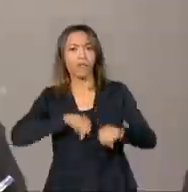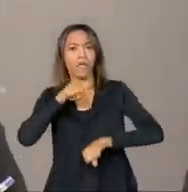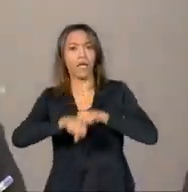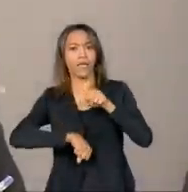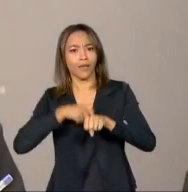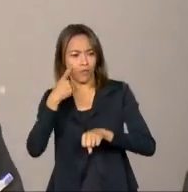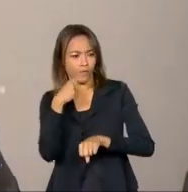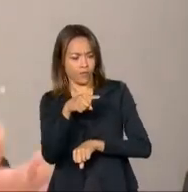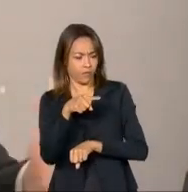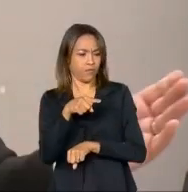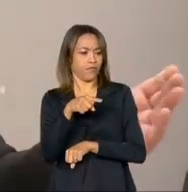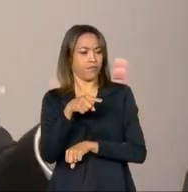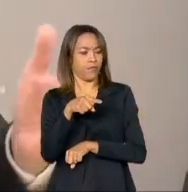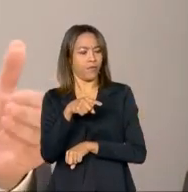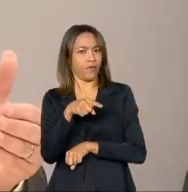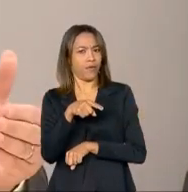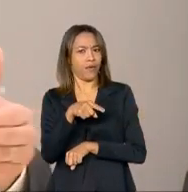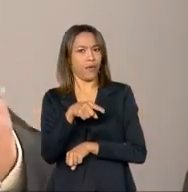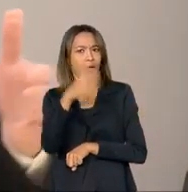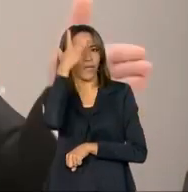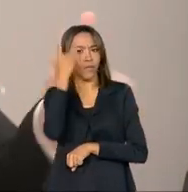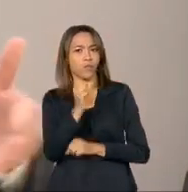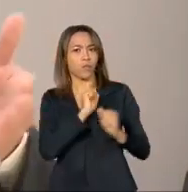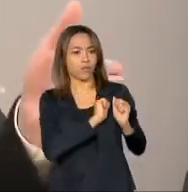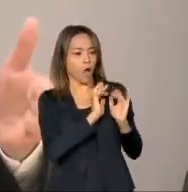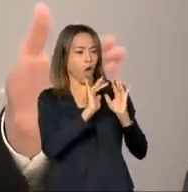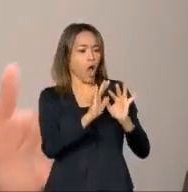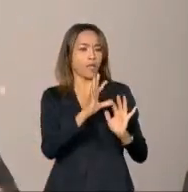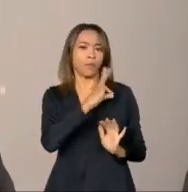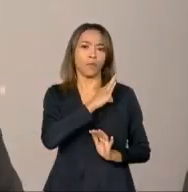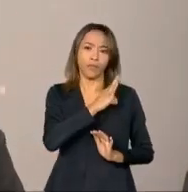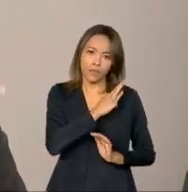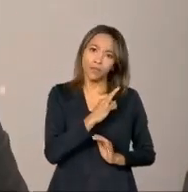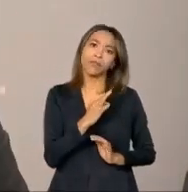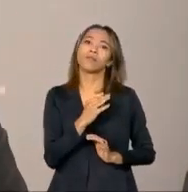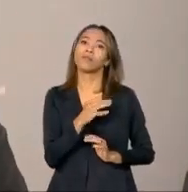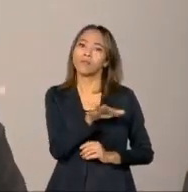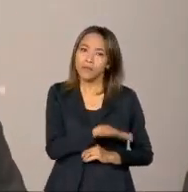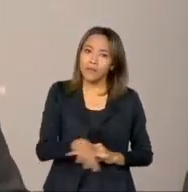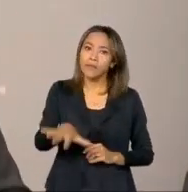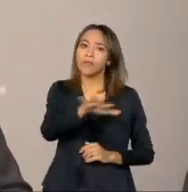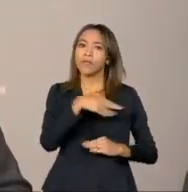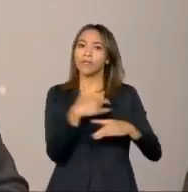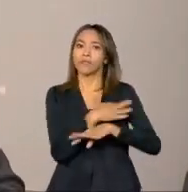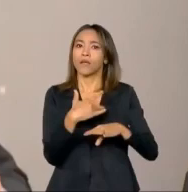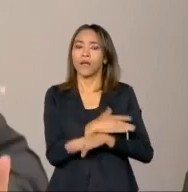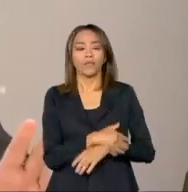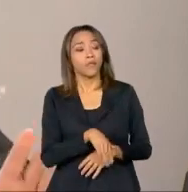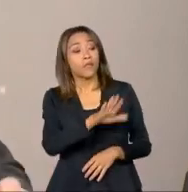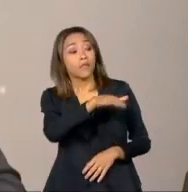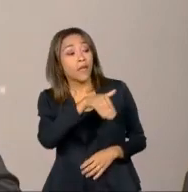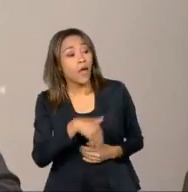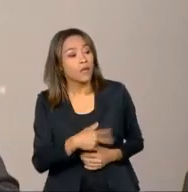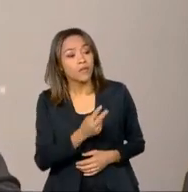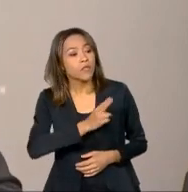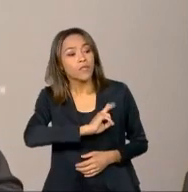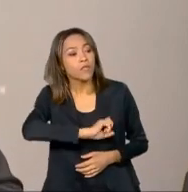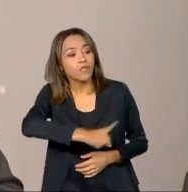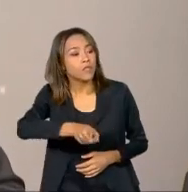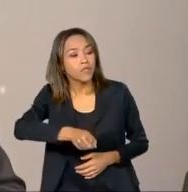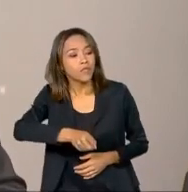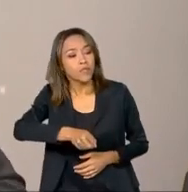E parou o pessoal da polícia, da guarda aqui da cidade, e falou para ele que ele não podia fazer